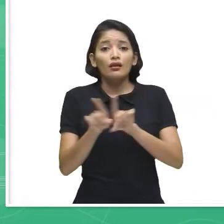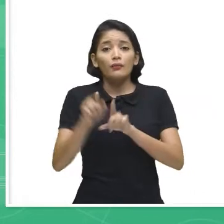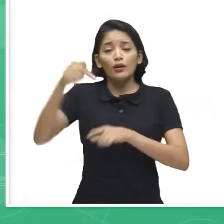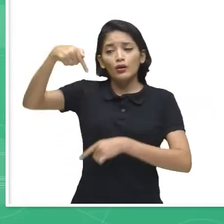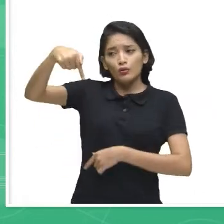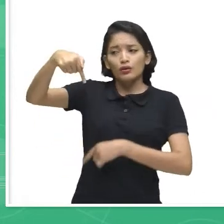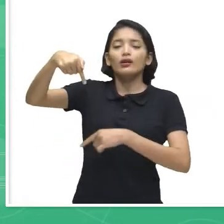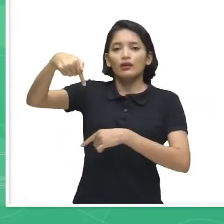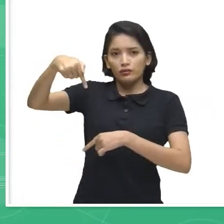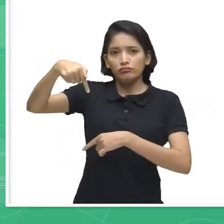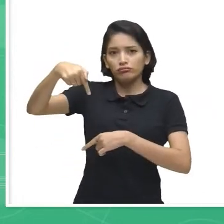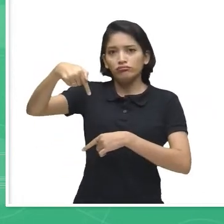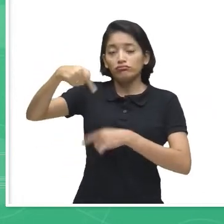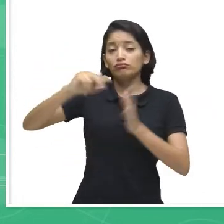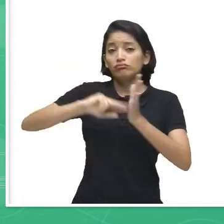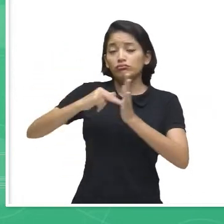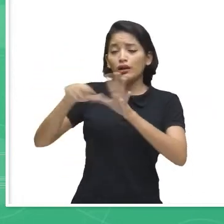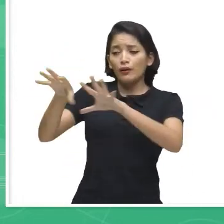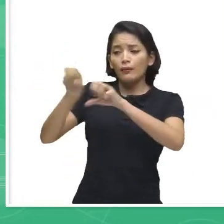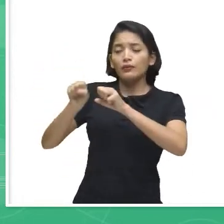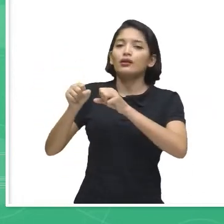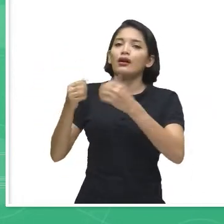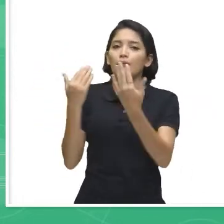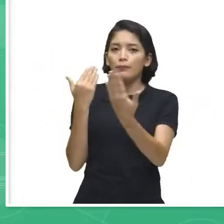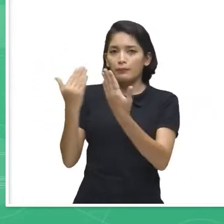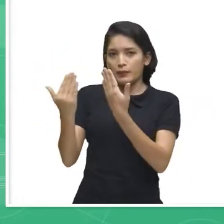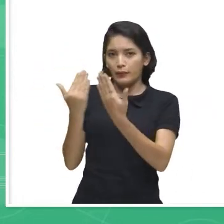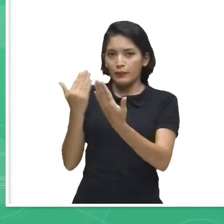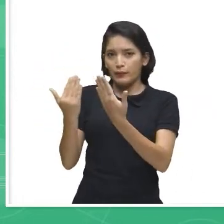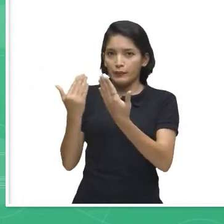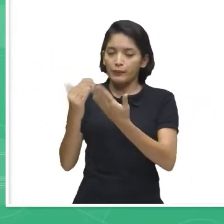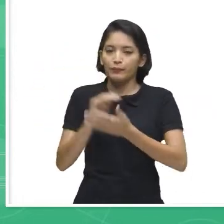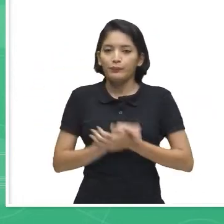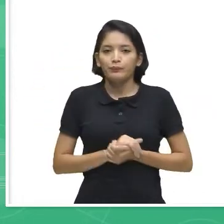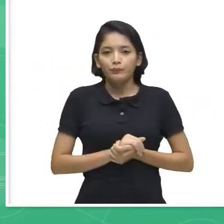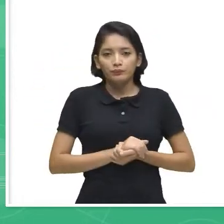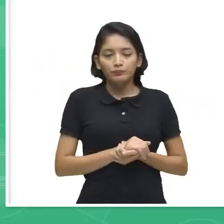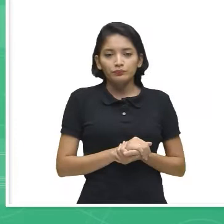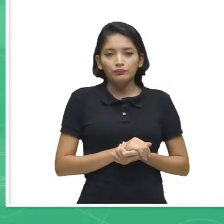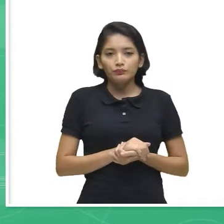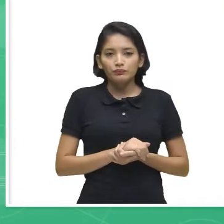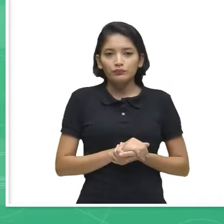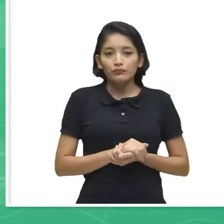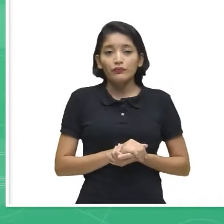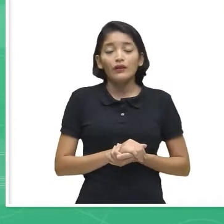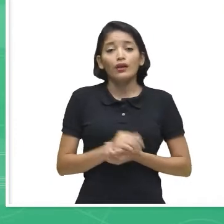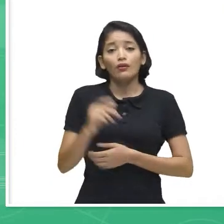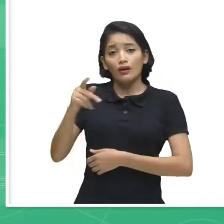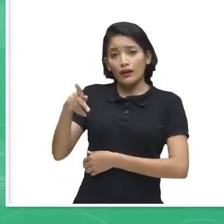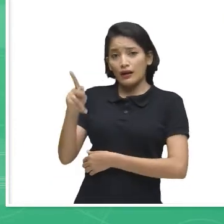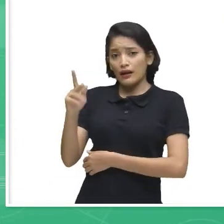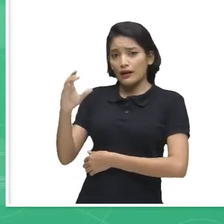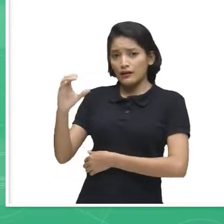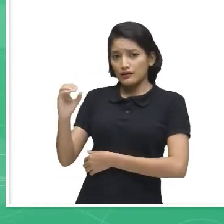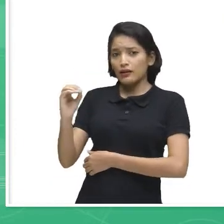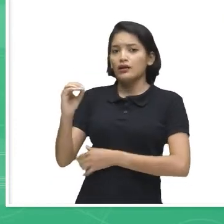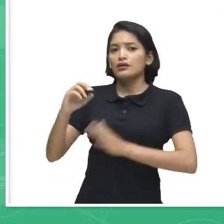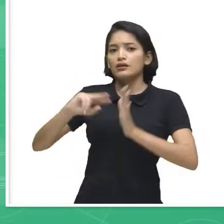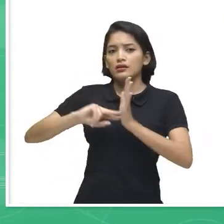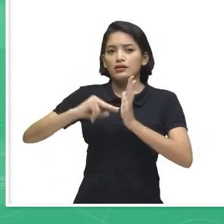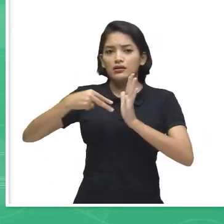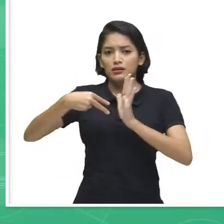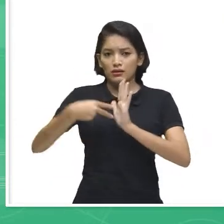carga geradora, fazendo paralelo, tá certo? Aqui em potencial elétrico. Então, K0 é a nossa constante eletrostática do